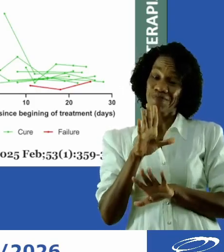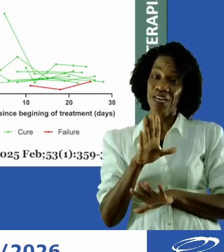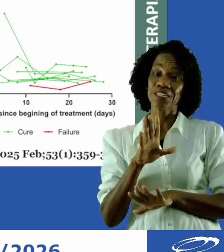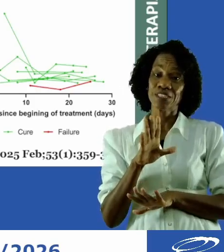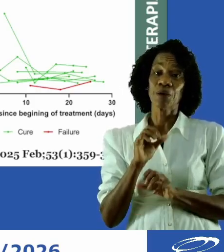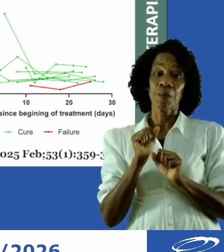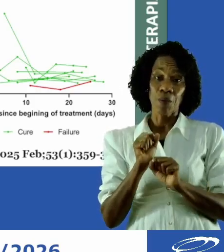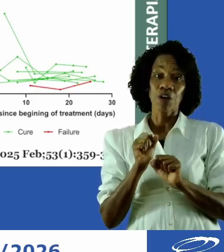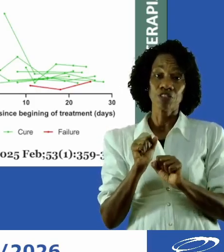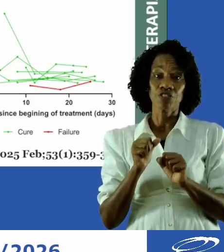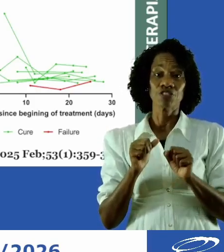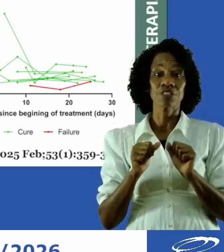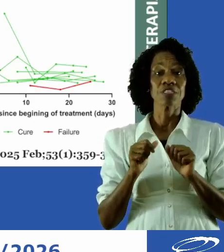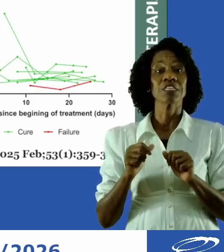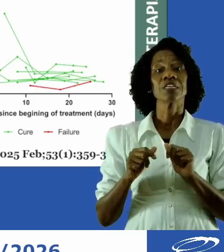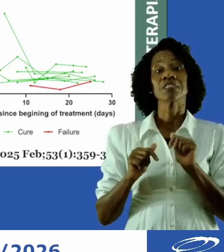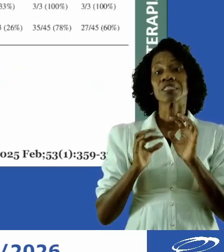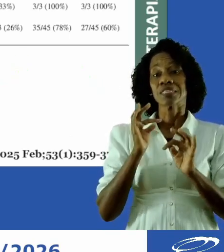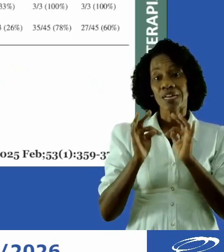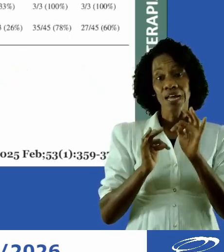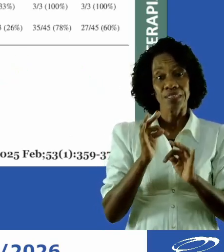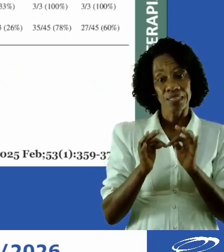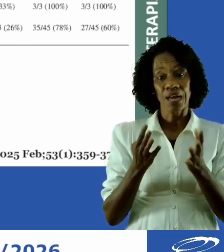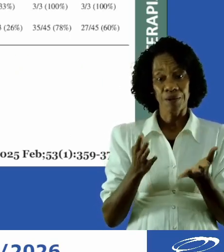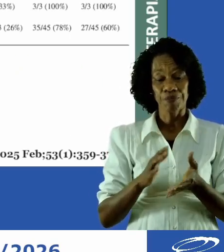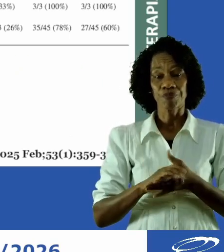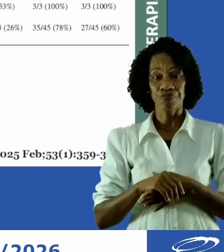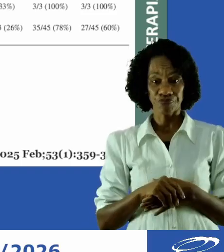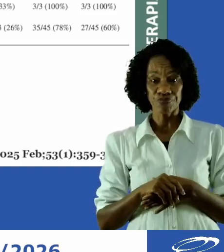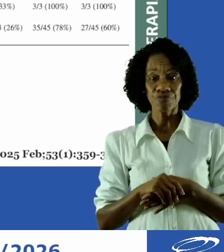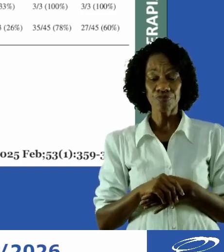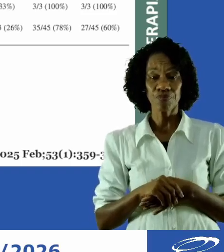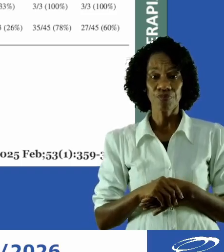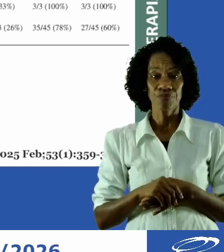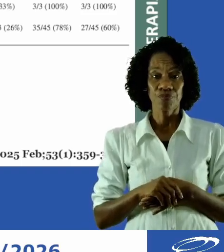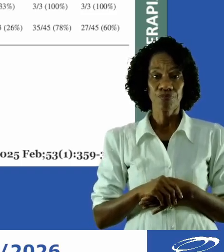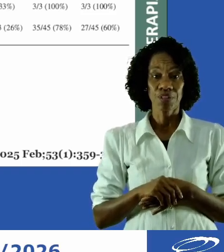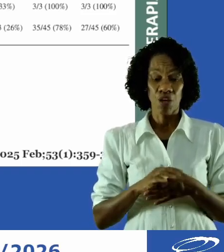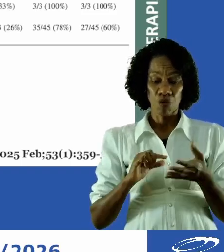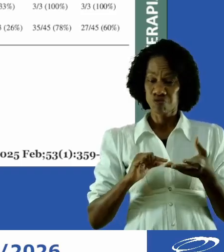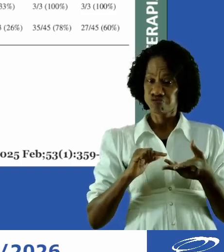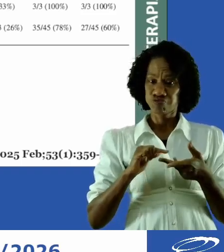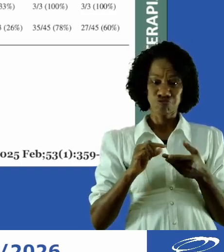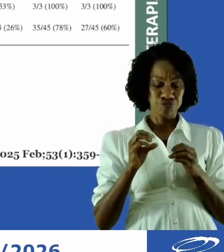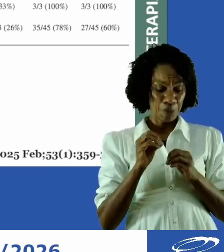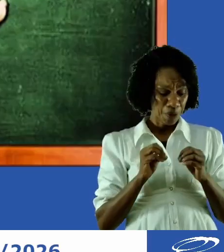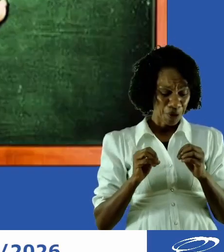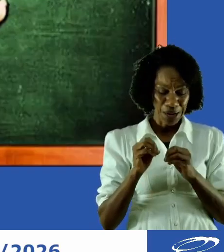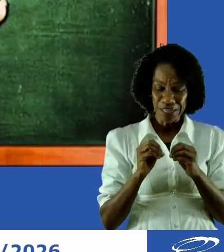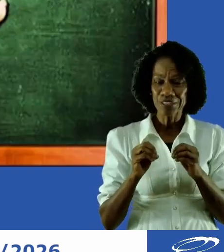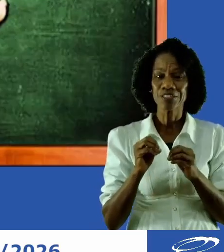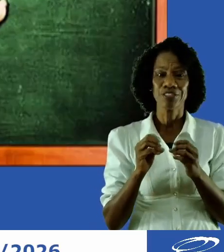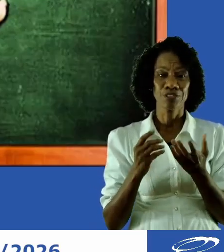foi acima de 85%, mas, obviamente, um quarto dos pacientes com um evento adverso. Então, são vários os micro-organismos nessas situações